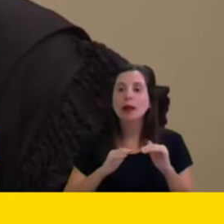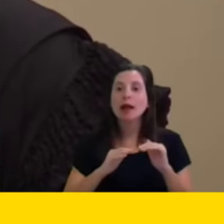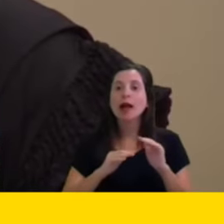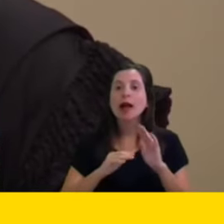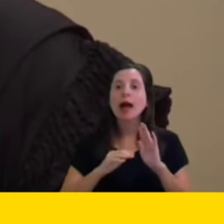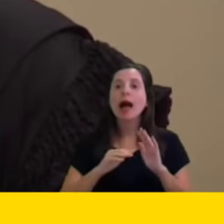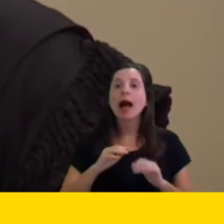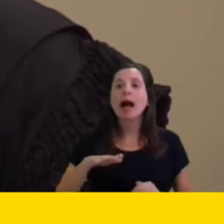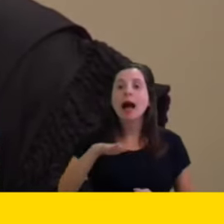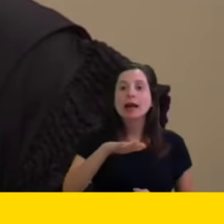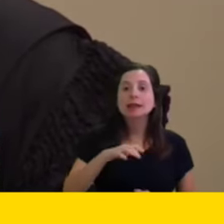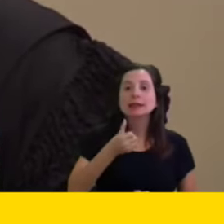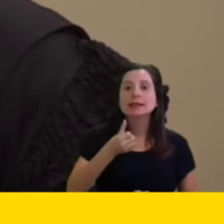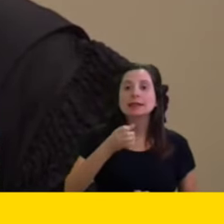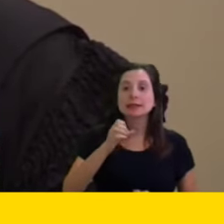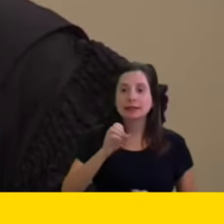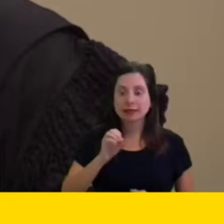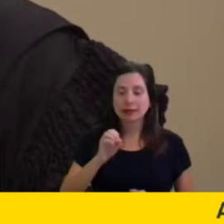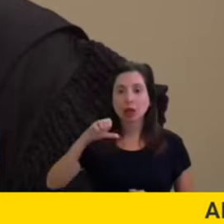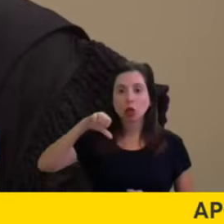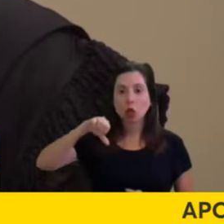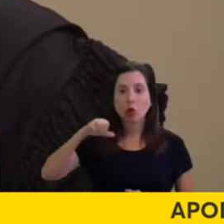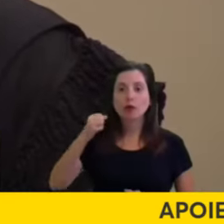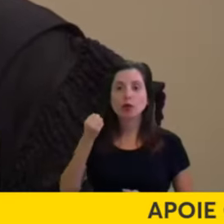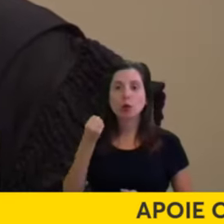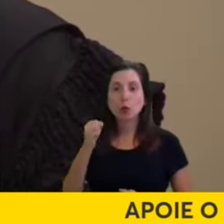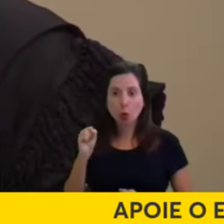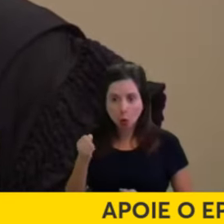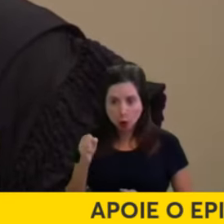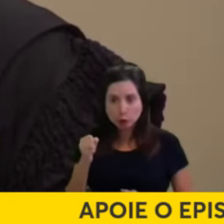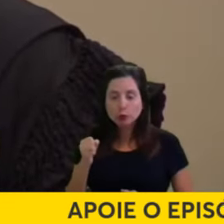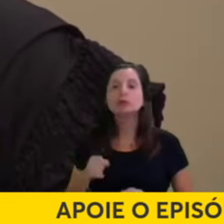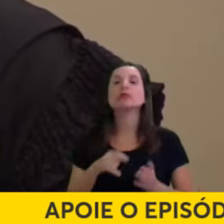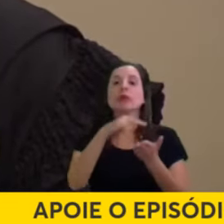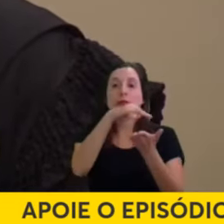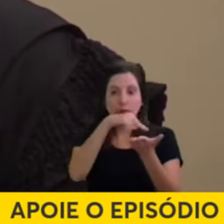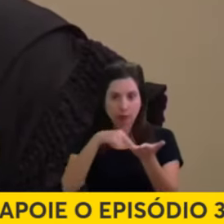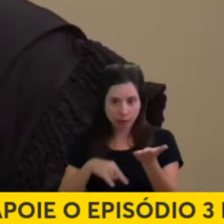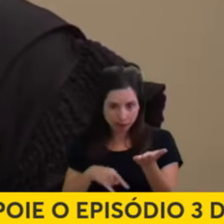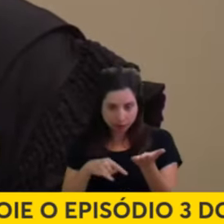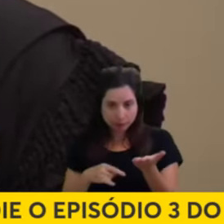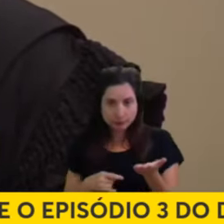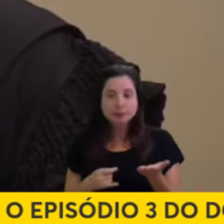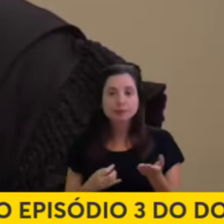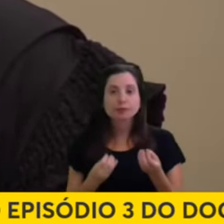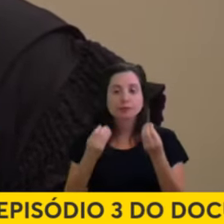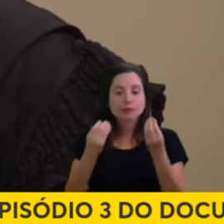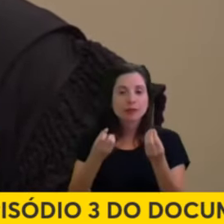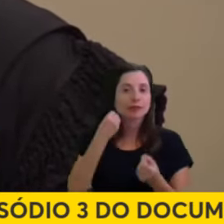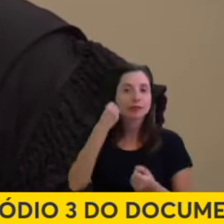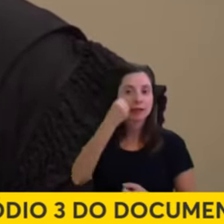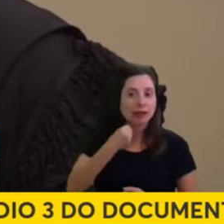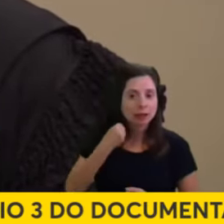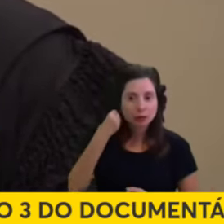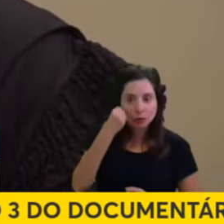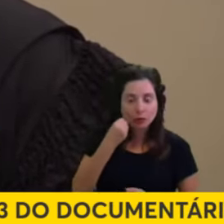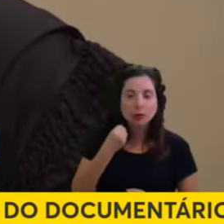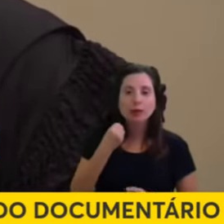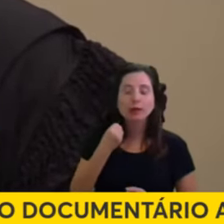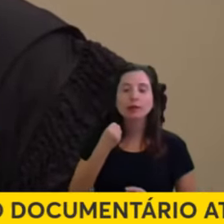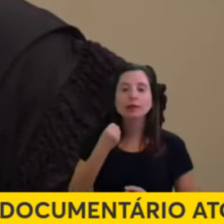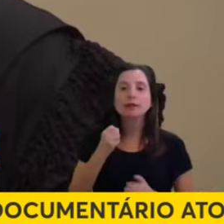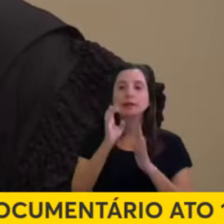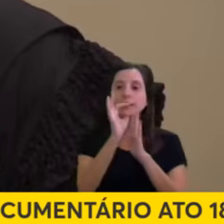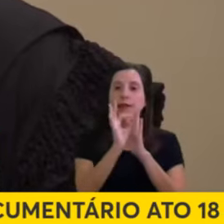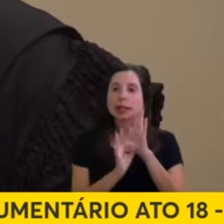6298 justamente ao fundamento de que a alegação de que Tais documentos estaram de posse do senador são embasadas tão somente em matérias jornalísticas